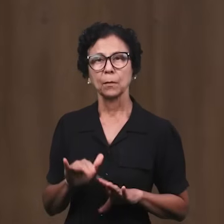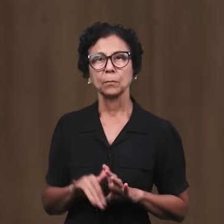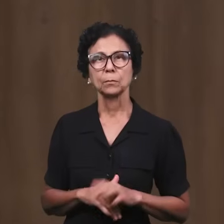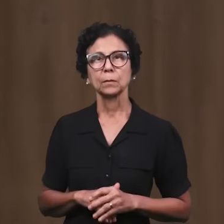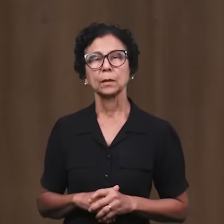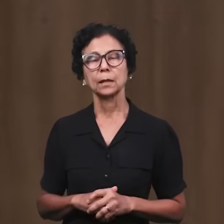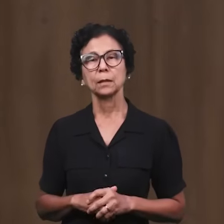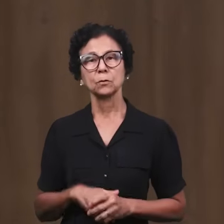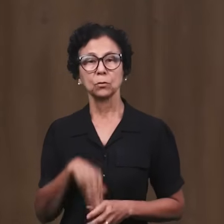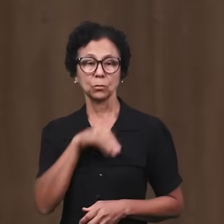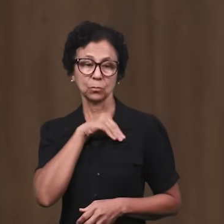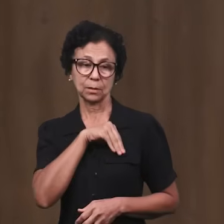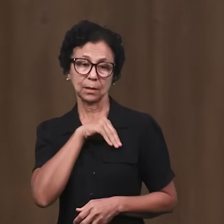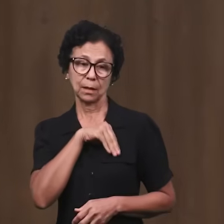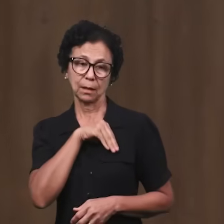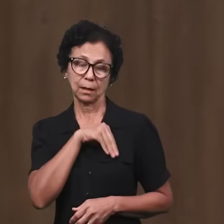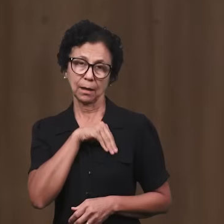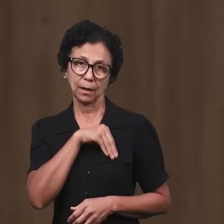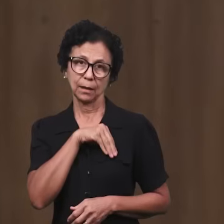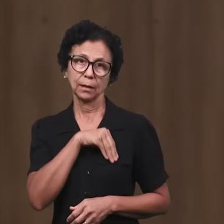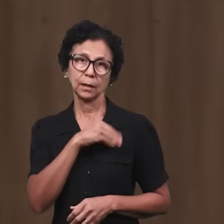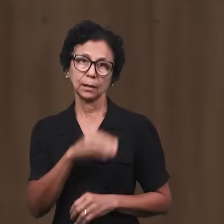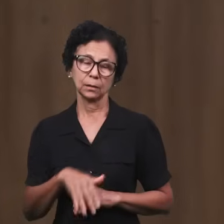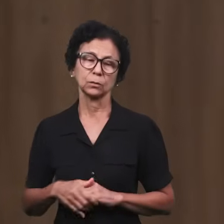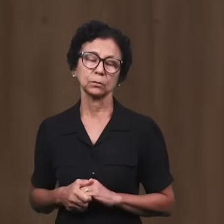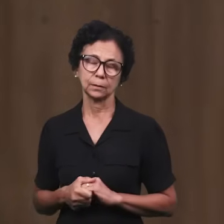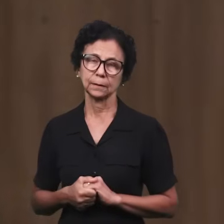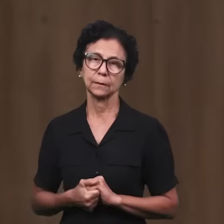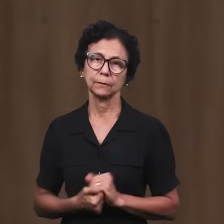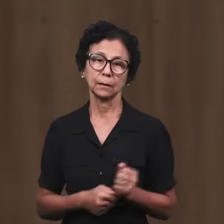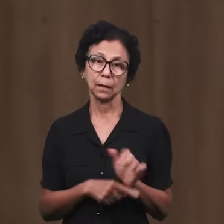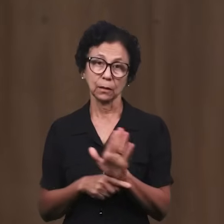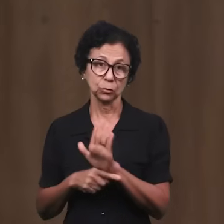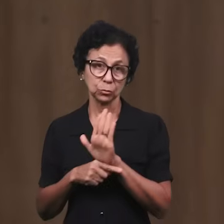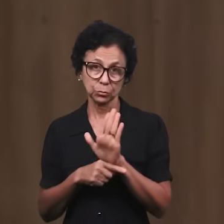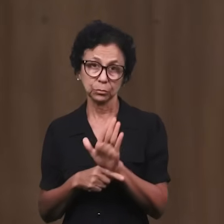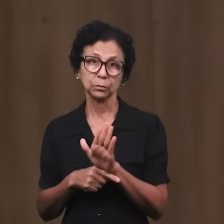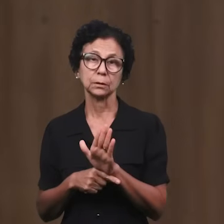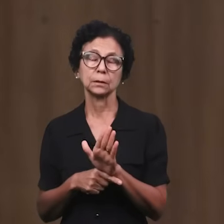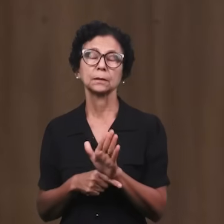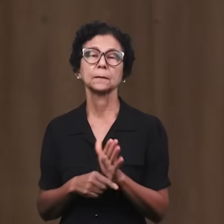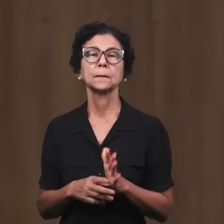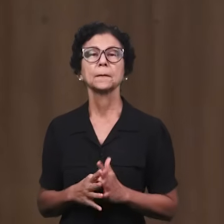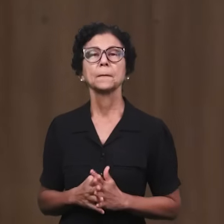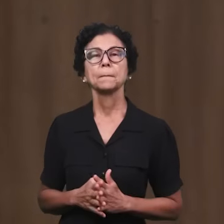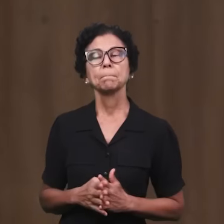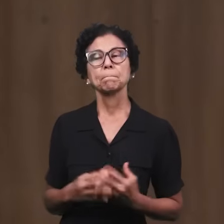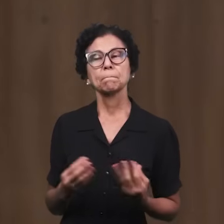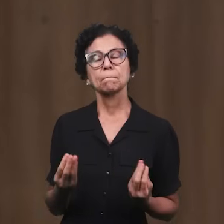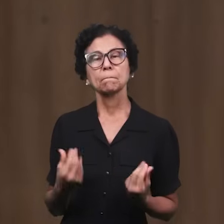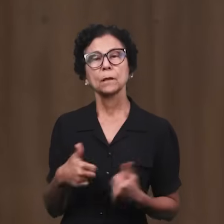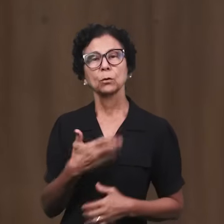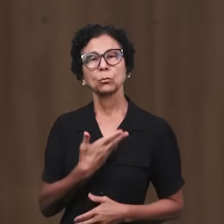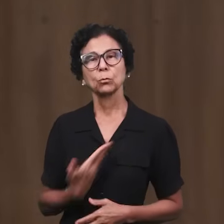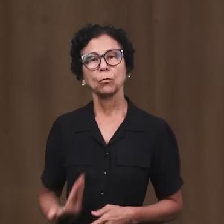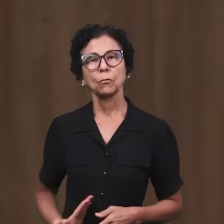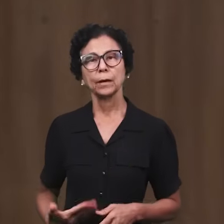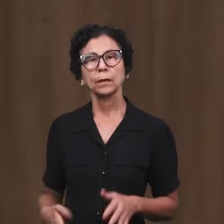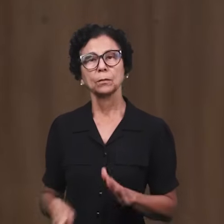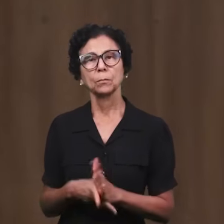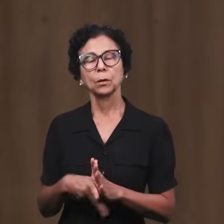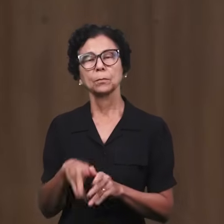da pessoa, ele vai ter subsídios, vai ter ajuda, tem recursos do governo estadual